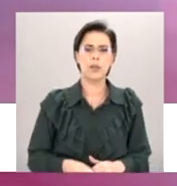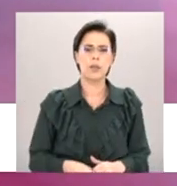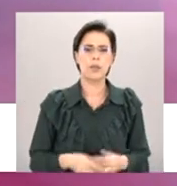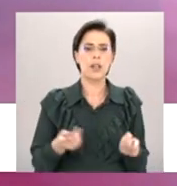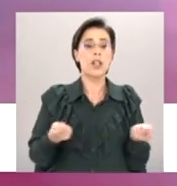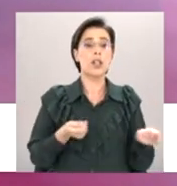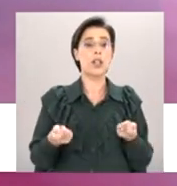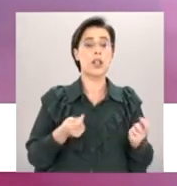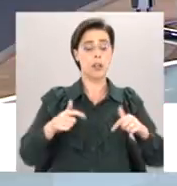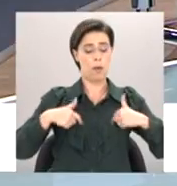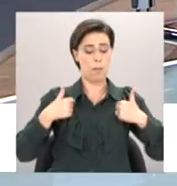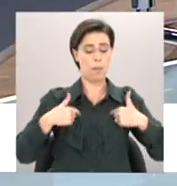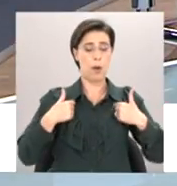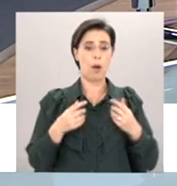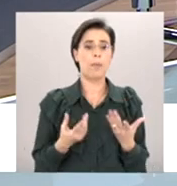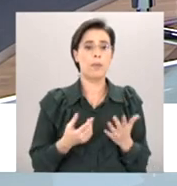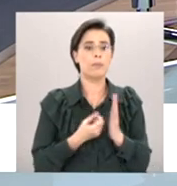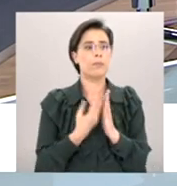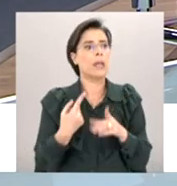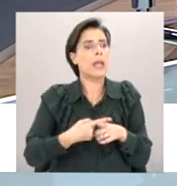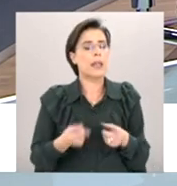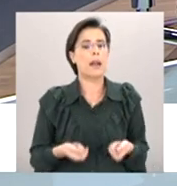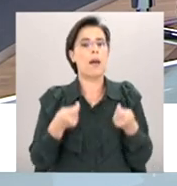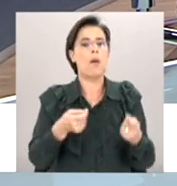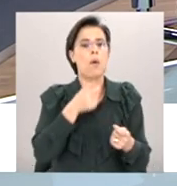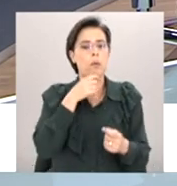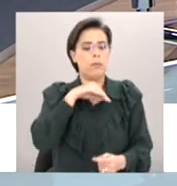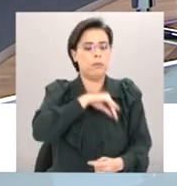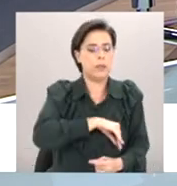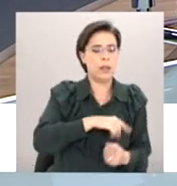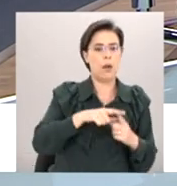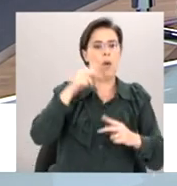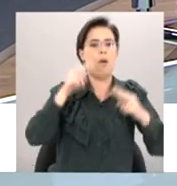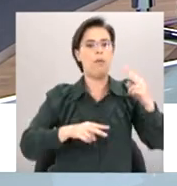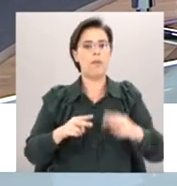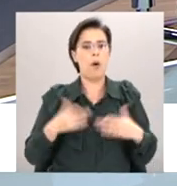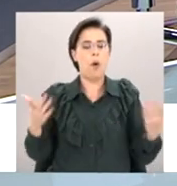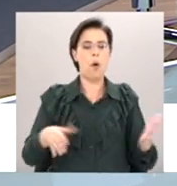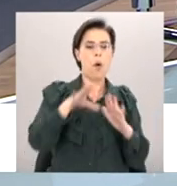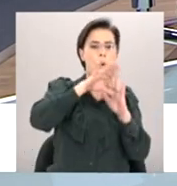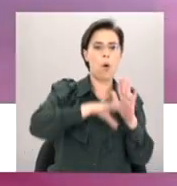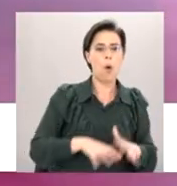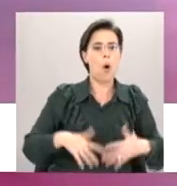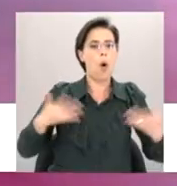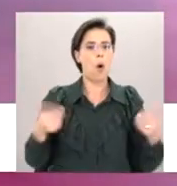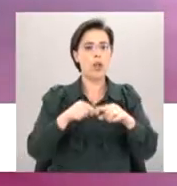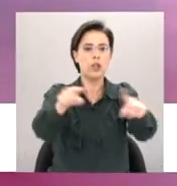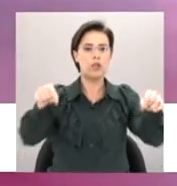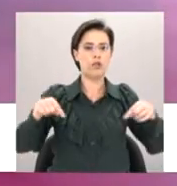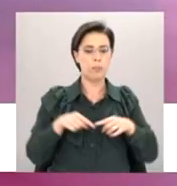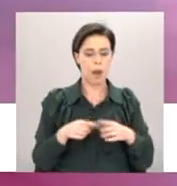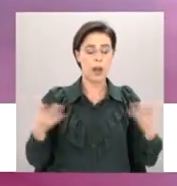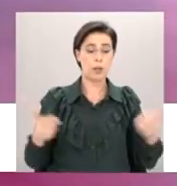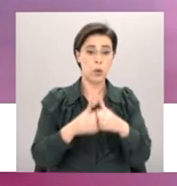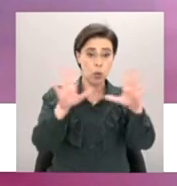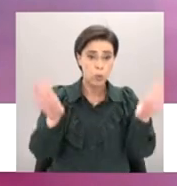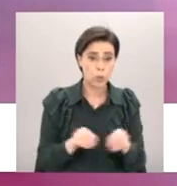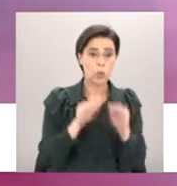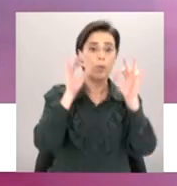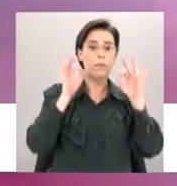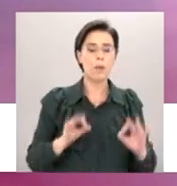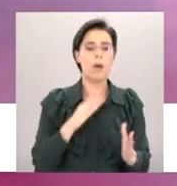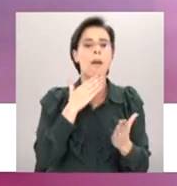gerirem a sua próprio conjunto de atração seja o salarial ou fiscal de condições ou de infra-estruturas tudo isso junto